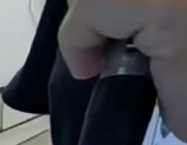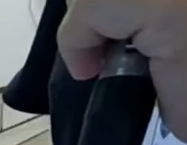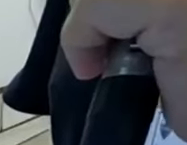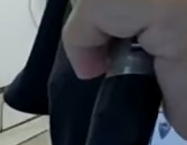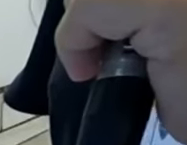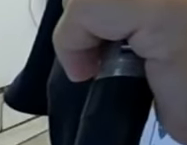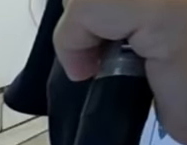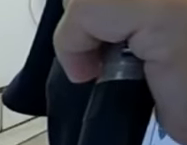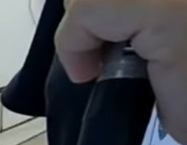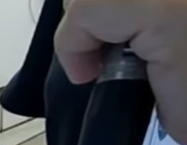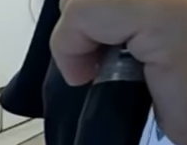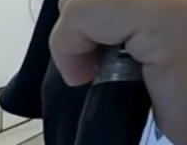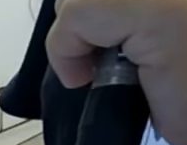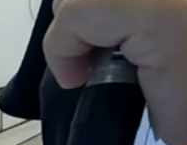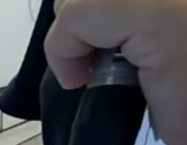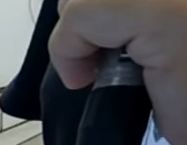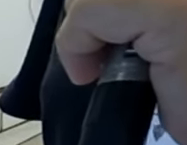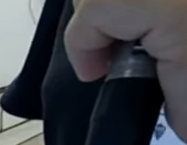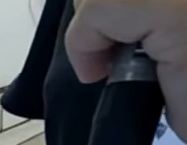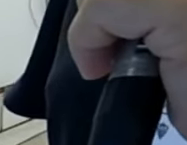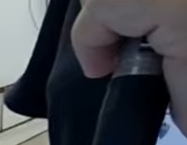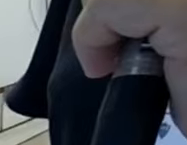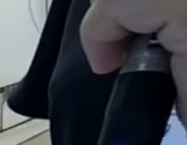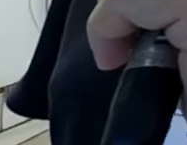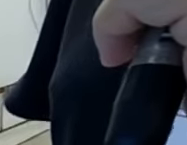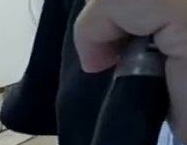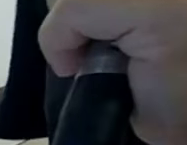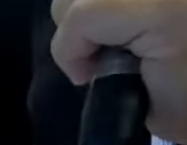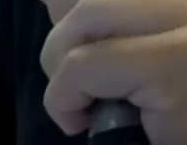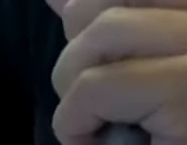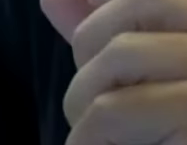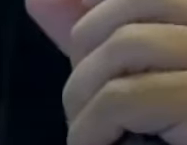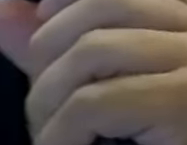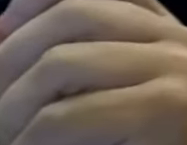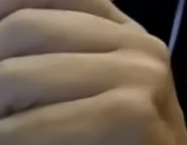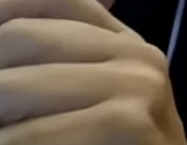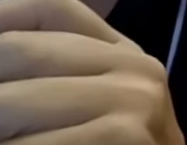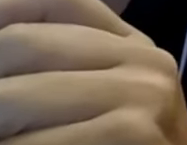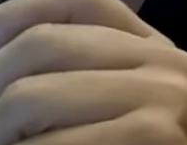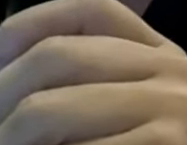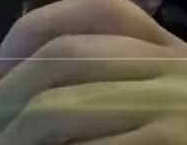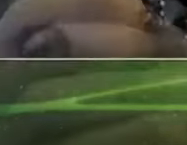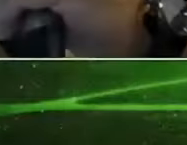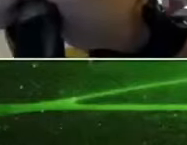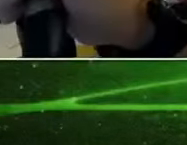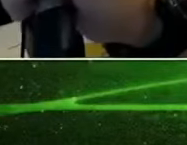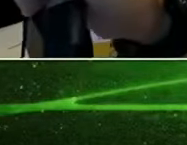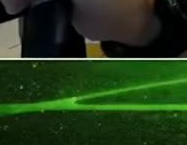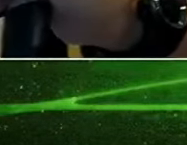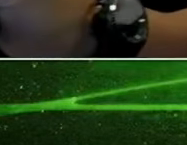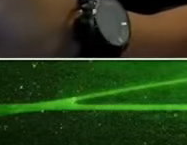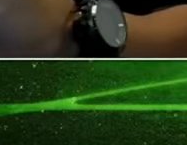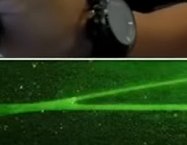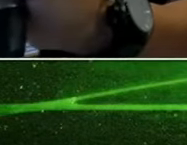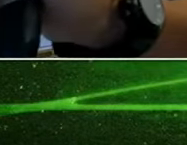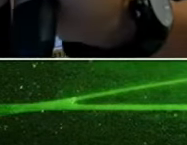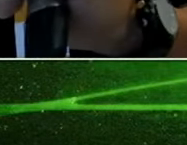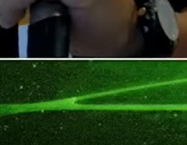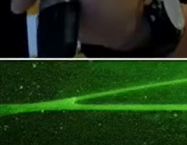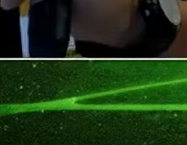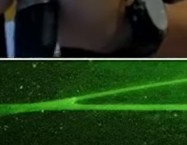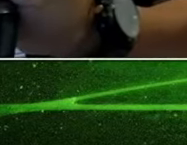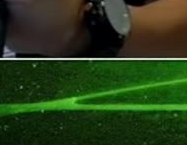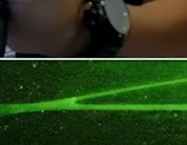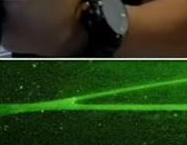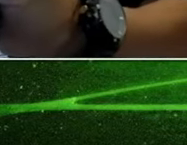o Cruzeiro Cruzeiro dá aquela apertada na marcação o Atlético tenta sair jogando lançamento hul posição legal carregou pro